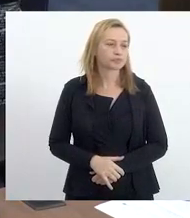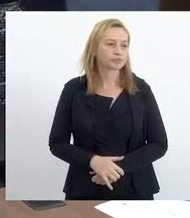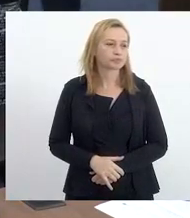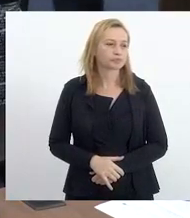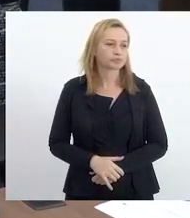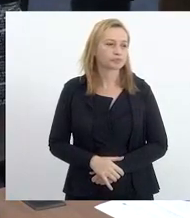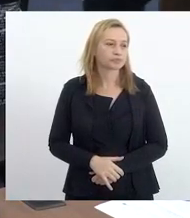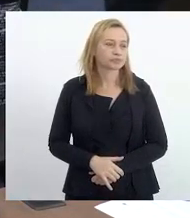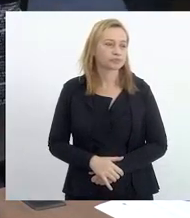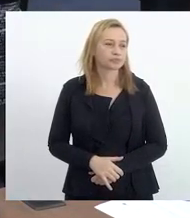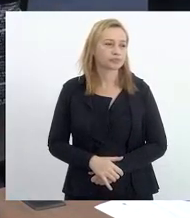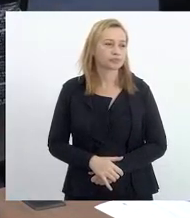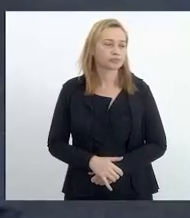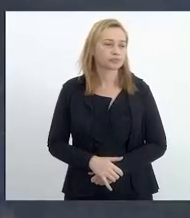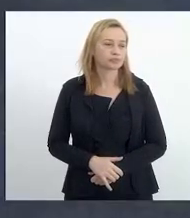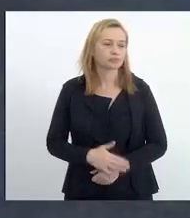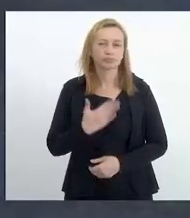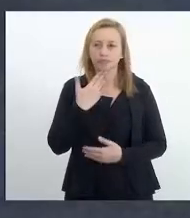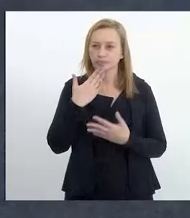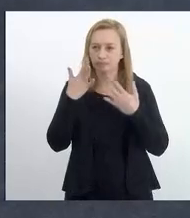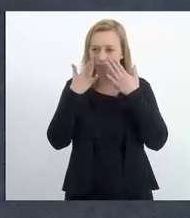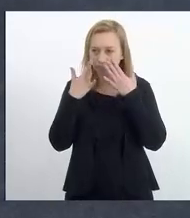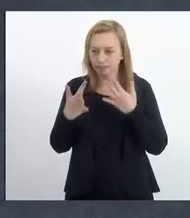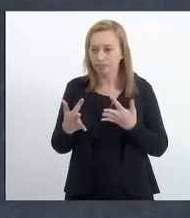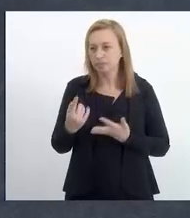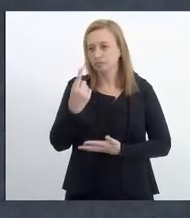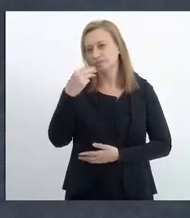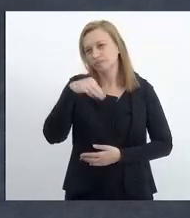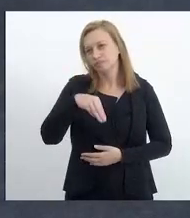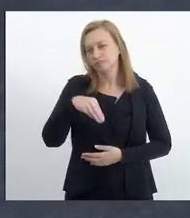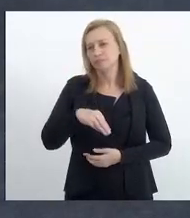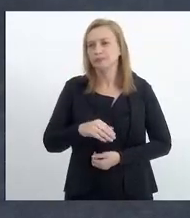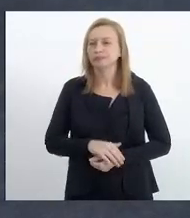deixa eu pedir a atenção de Vossa Excelência, só um minuto, por favor.